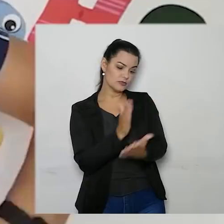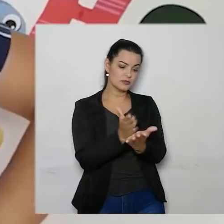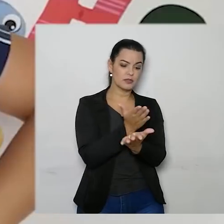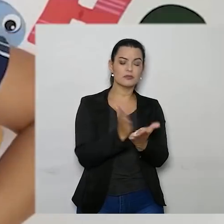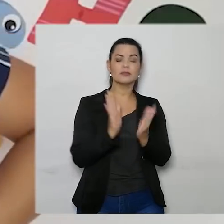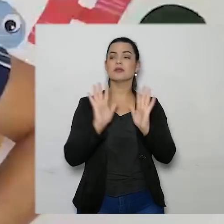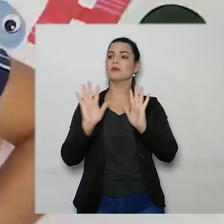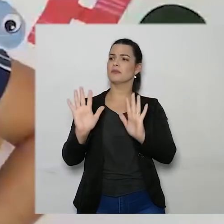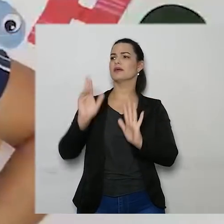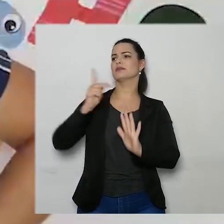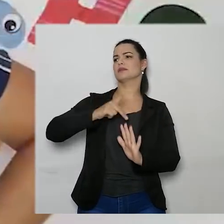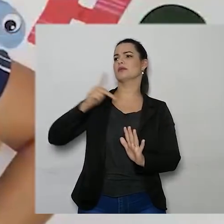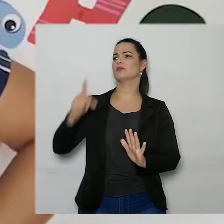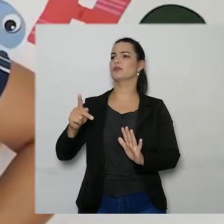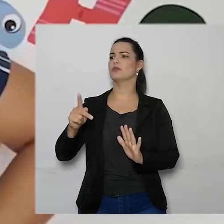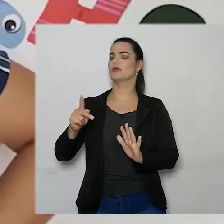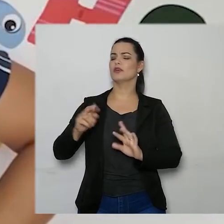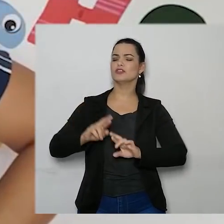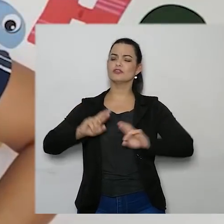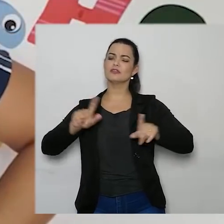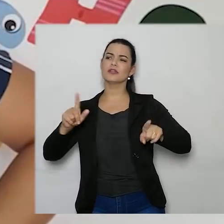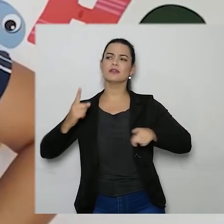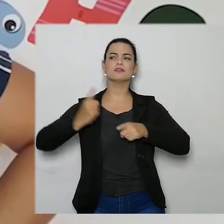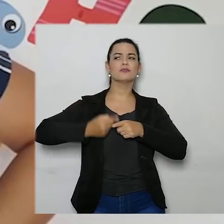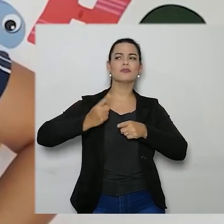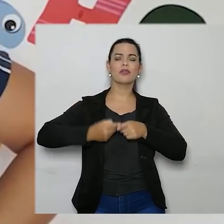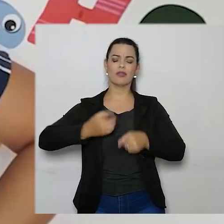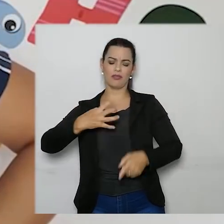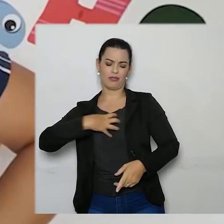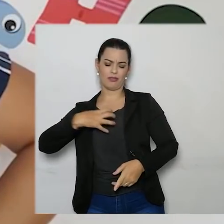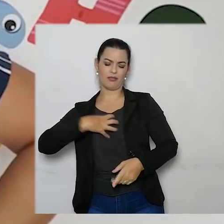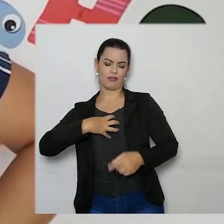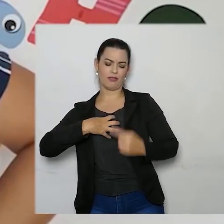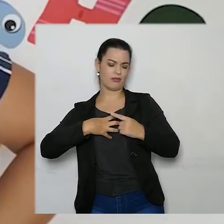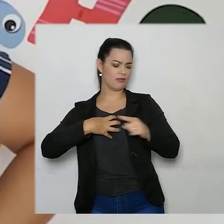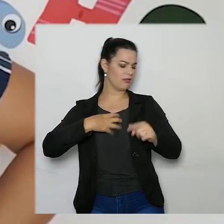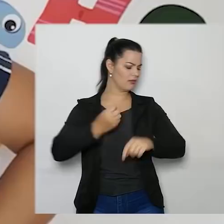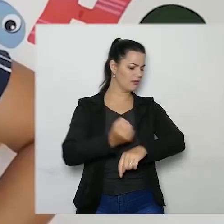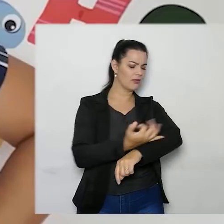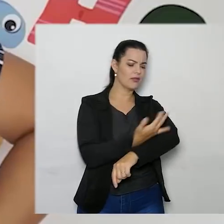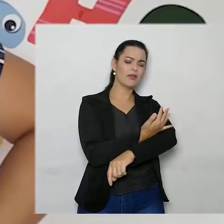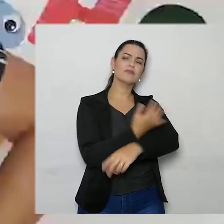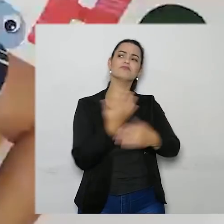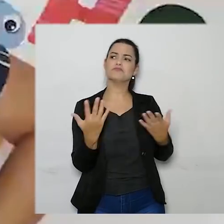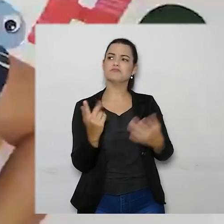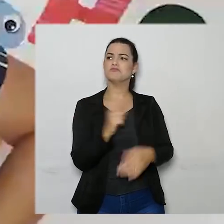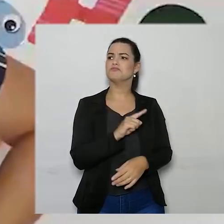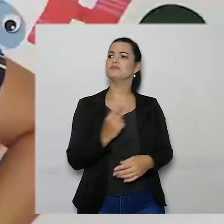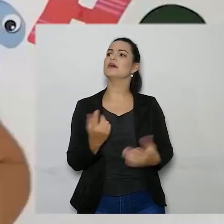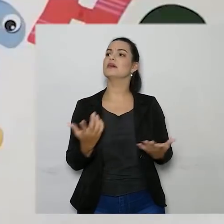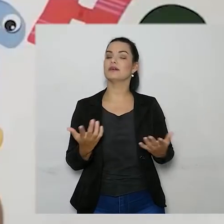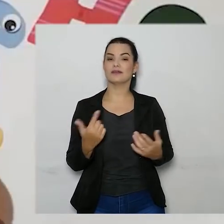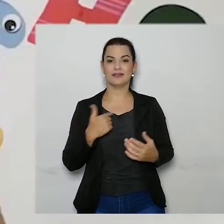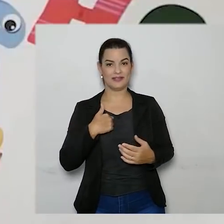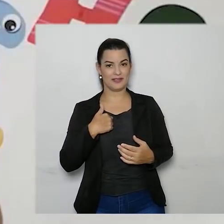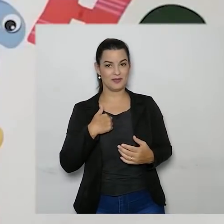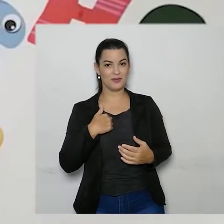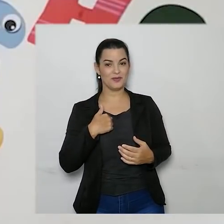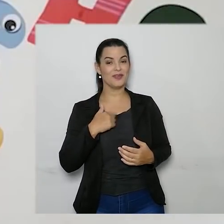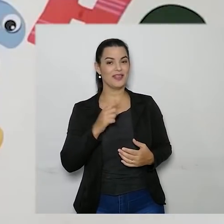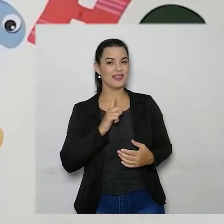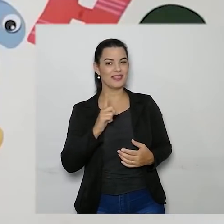afinal, qual é a diferença entre essas duas coisas? Eu tenho uma proposta